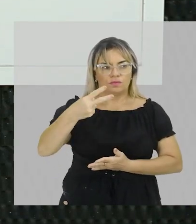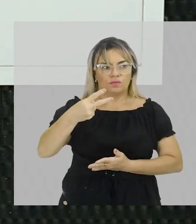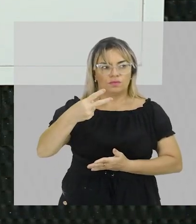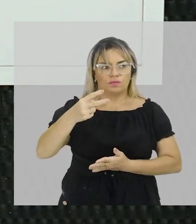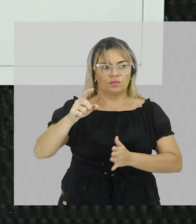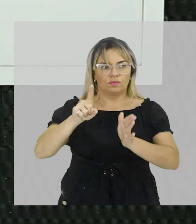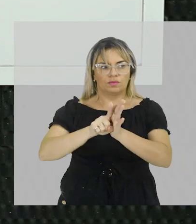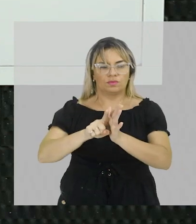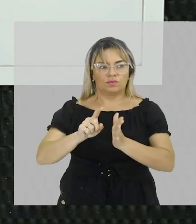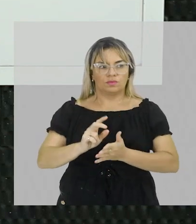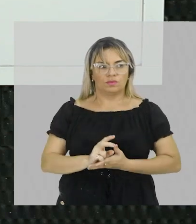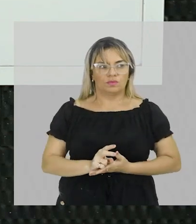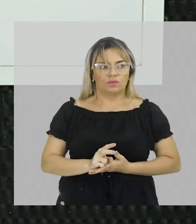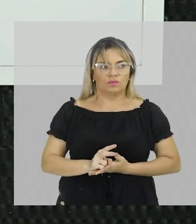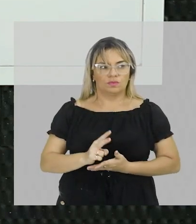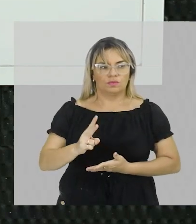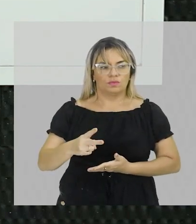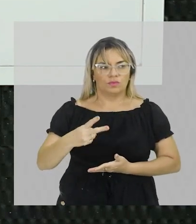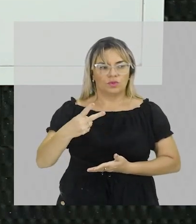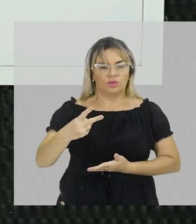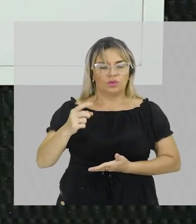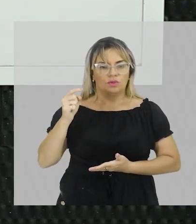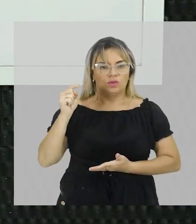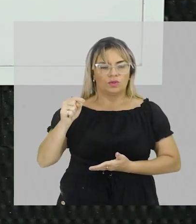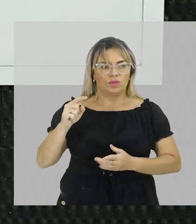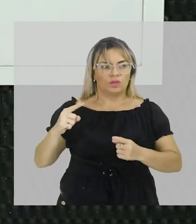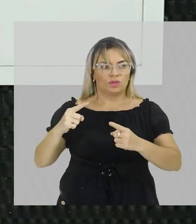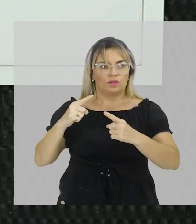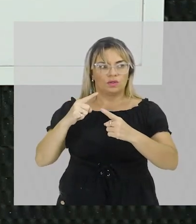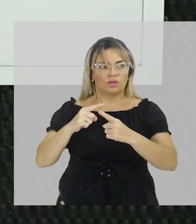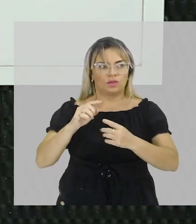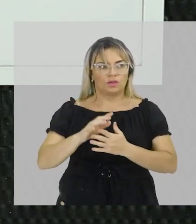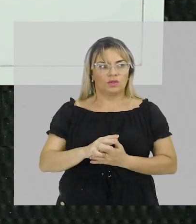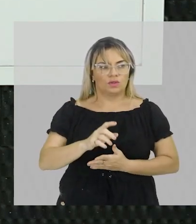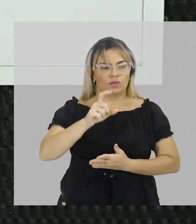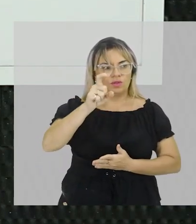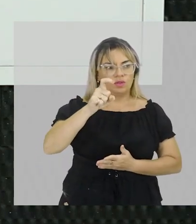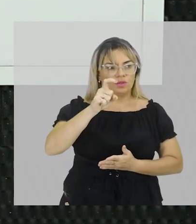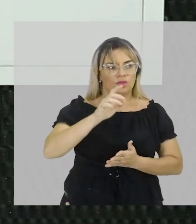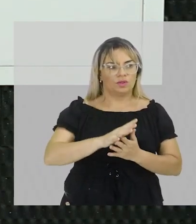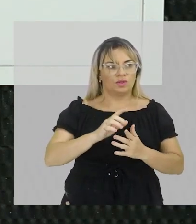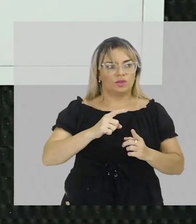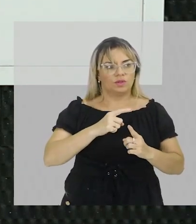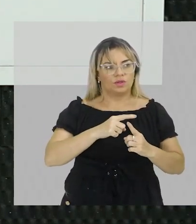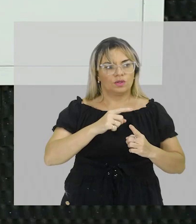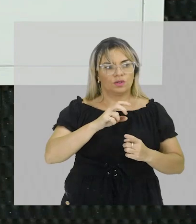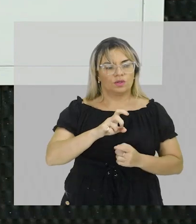menos 2 vezes x, que eu posso botar 2x ao quadrado.